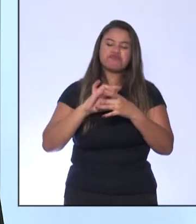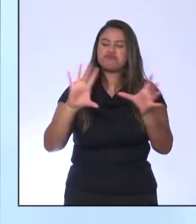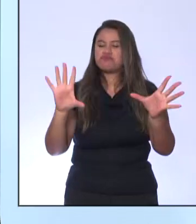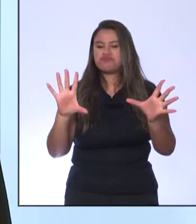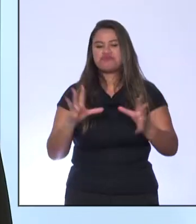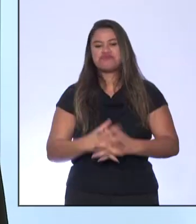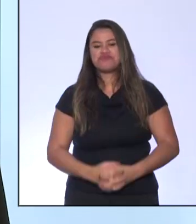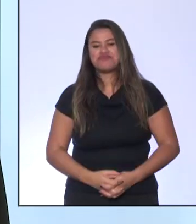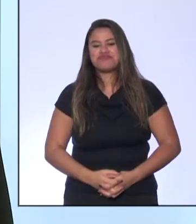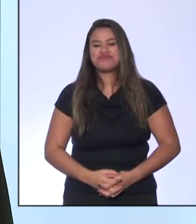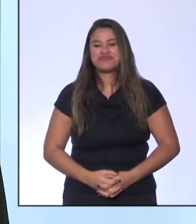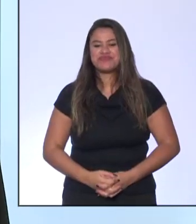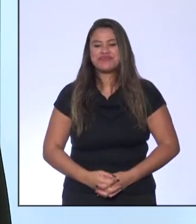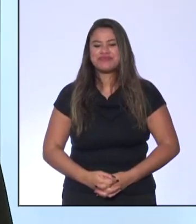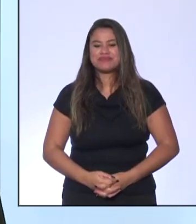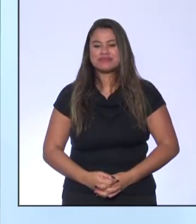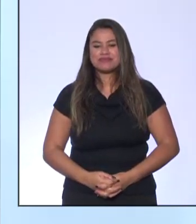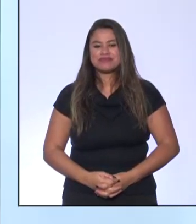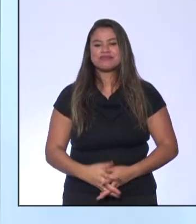bem?